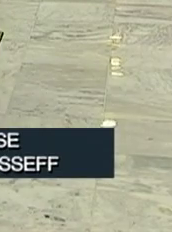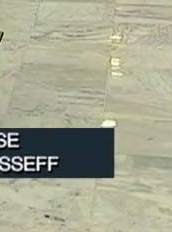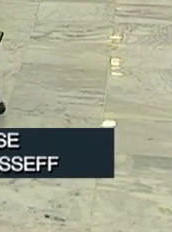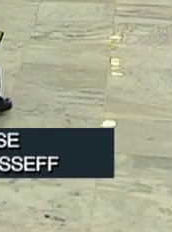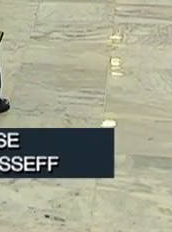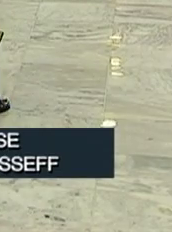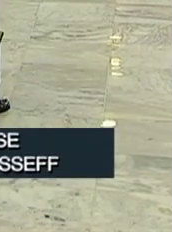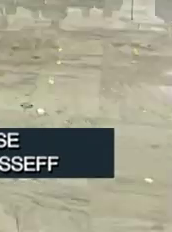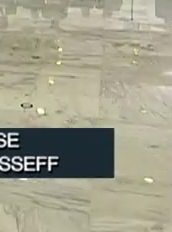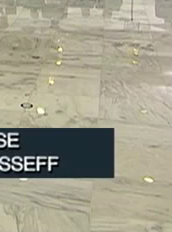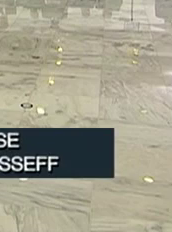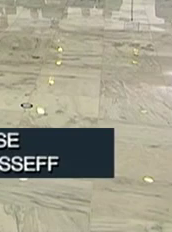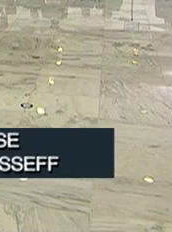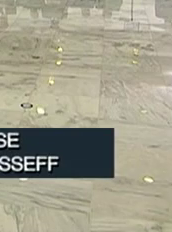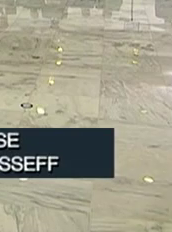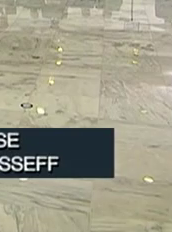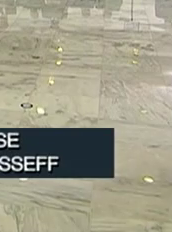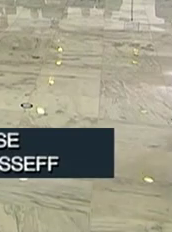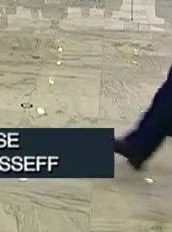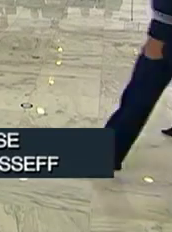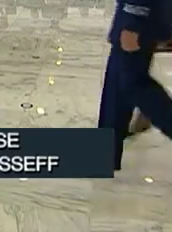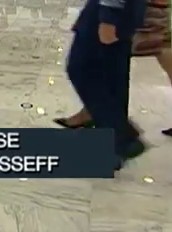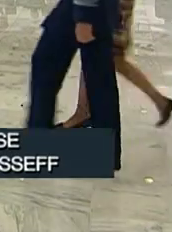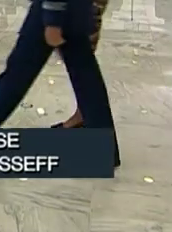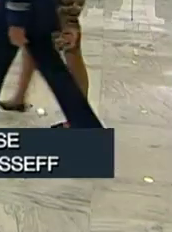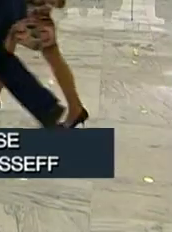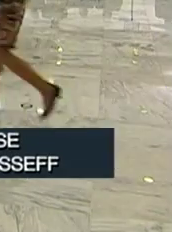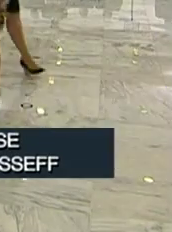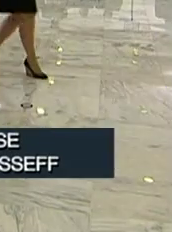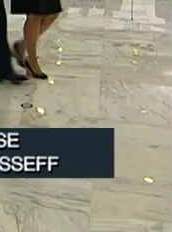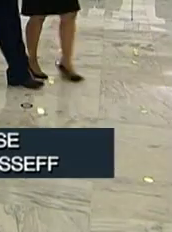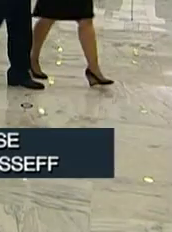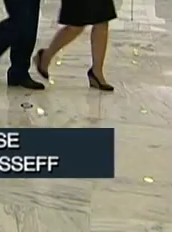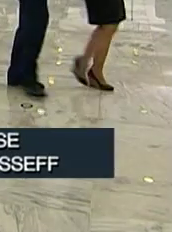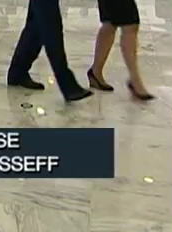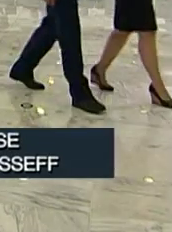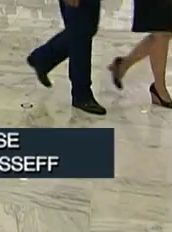E Leonardo Magalhães Nunes da Silva.